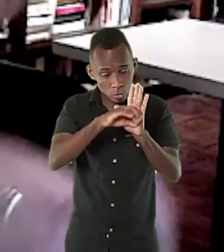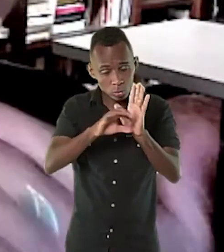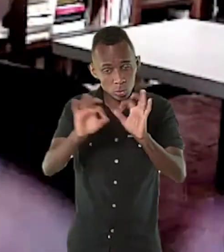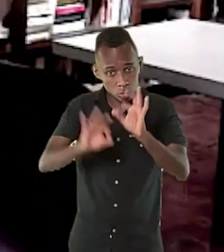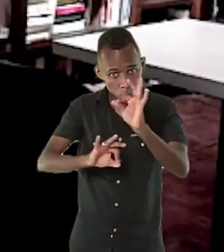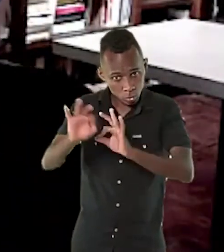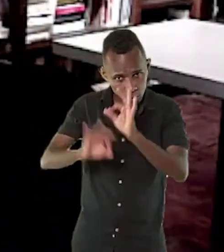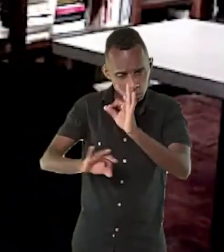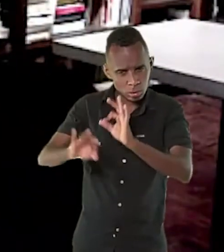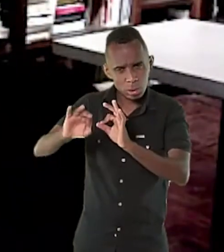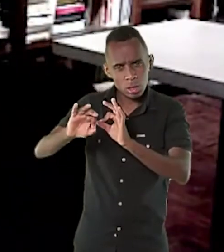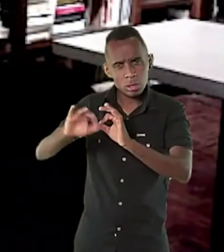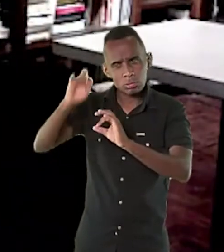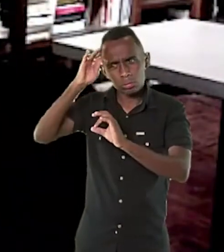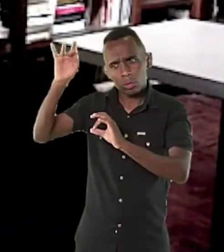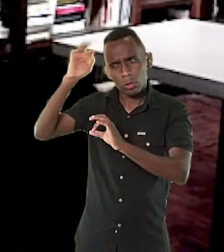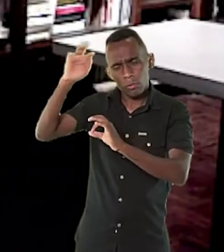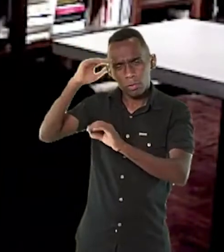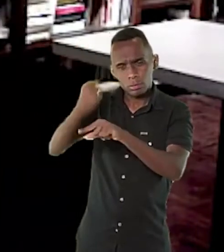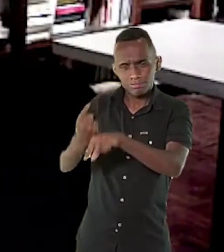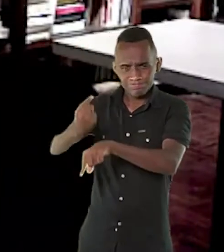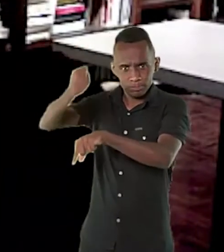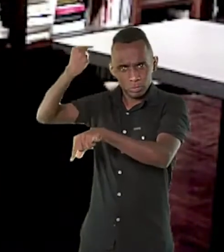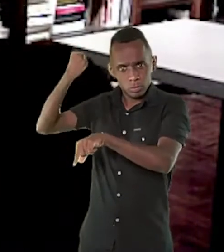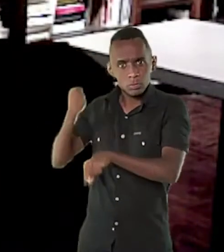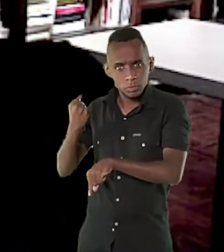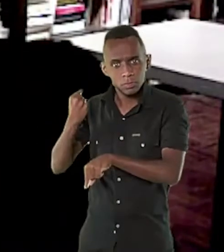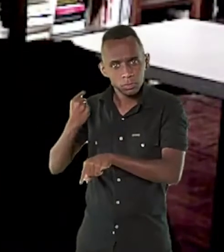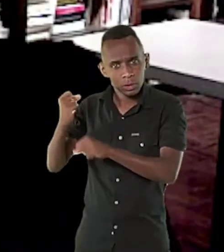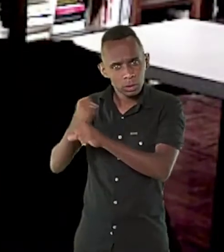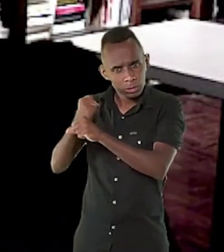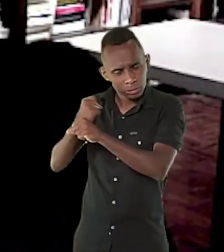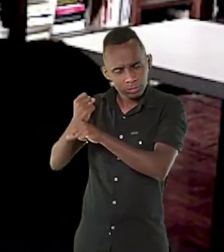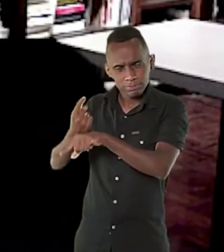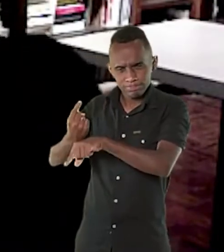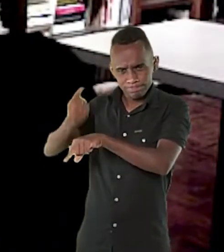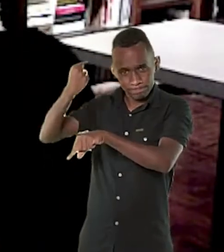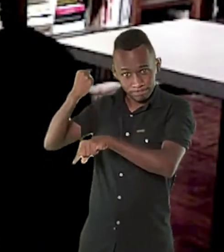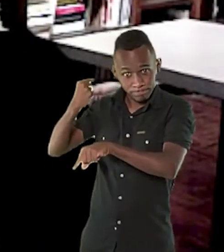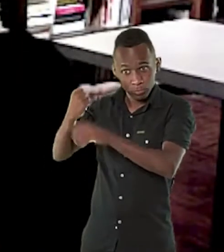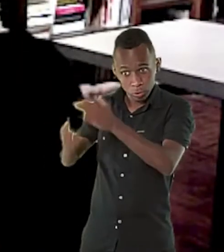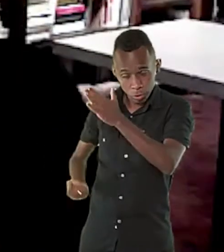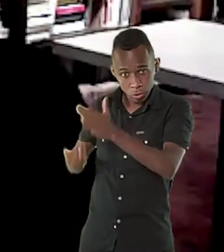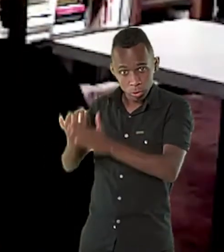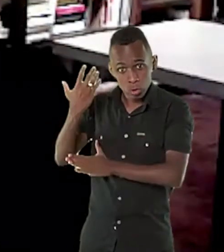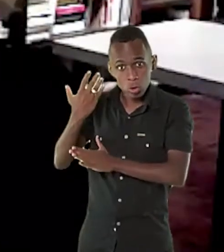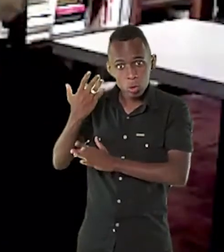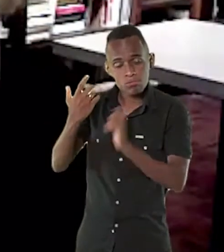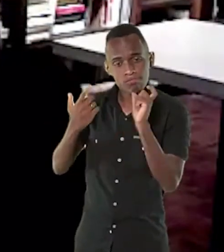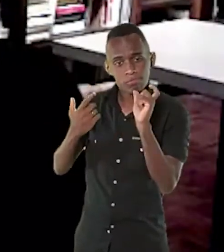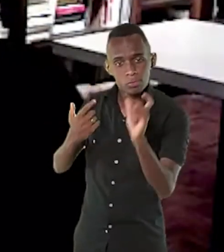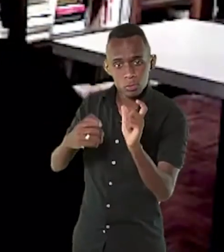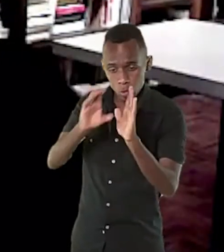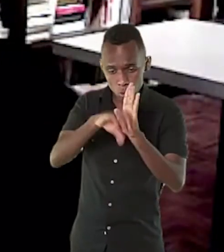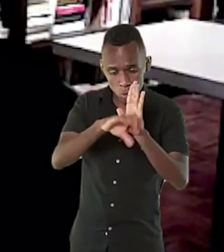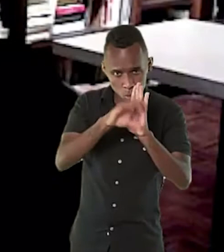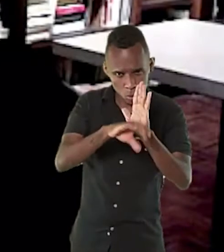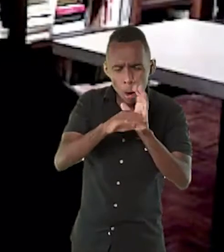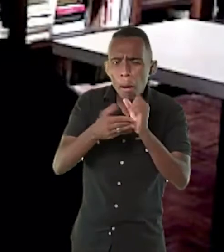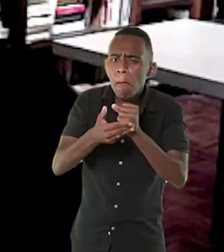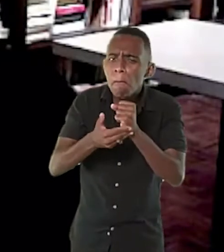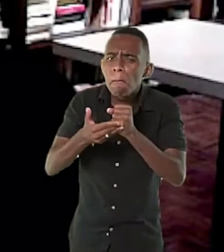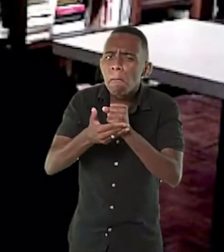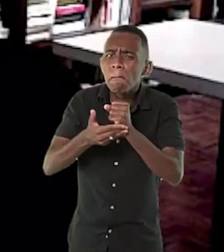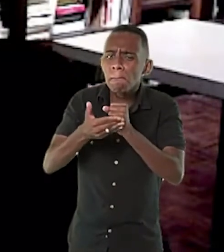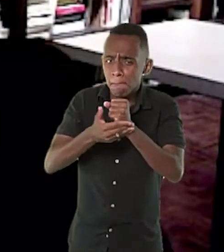filósofo francês muito importante do século XX e que, de forma muito básica, eu